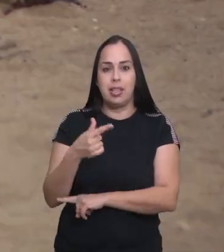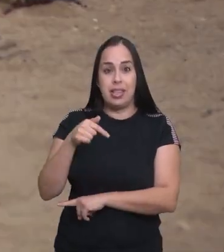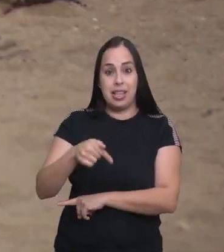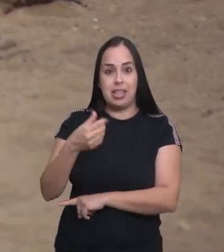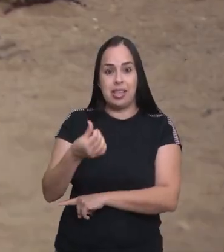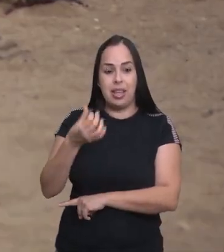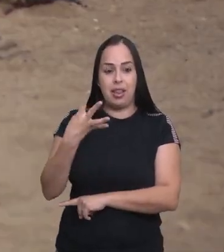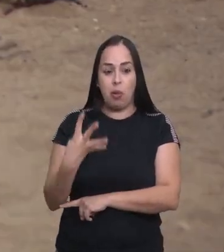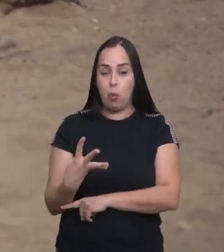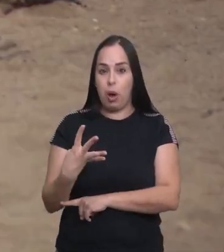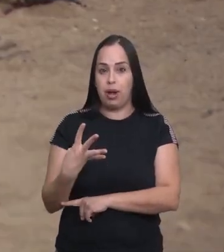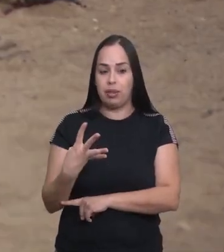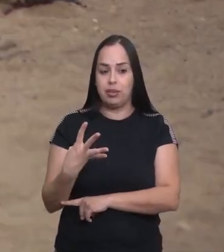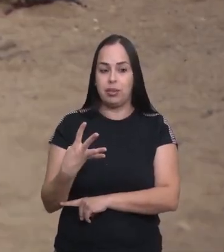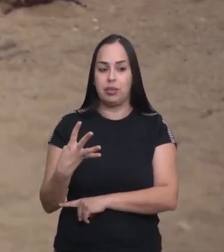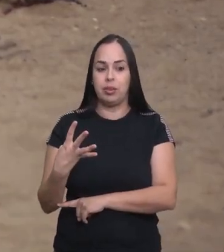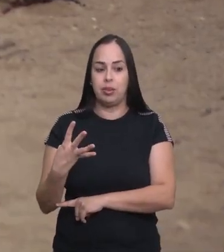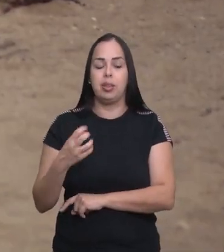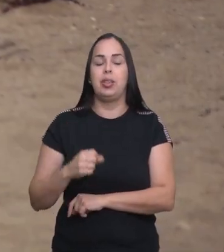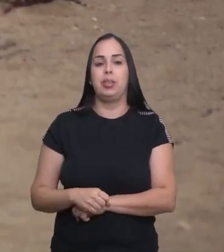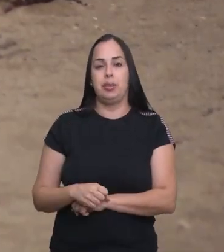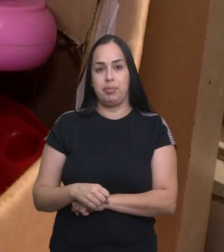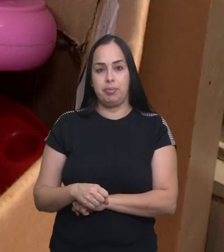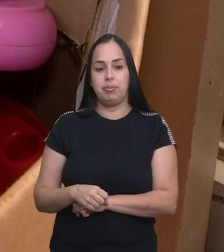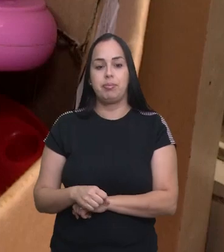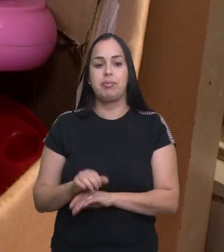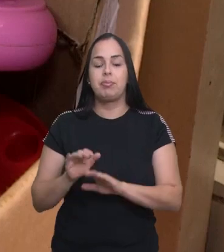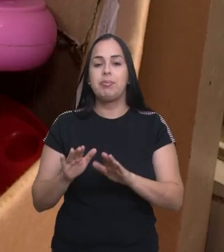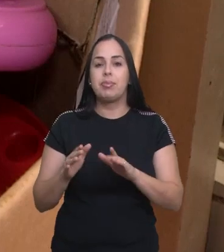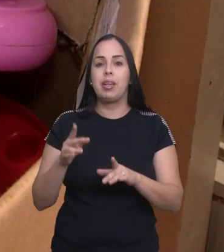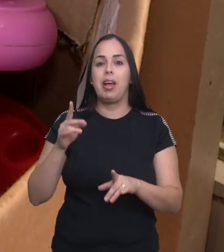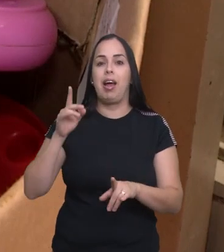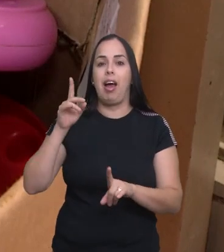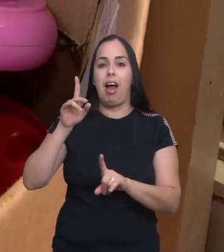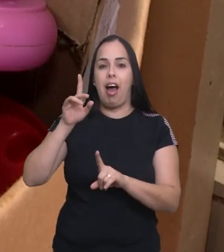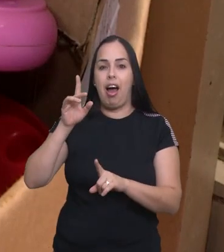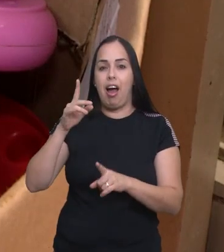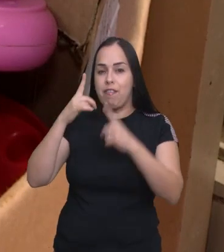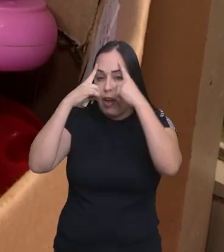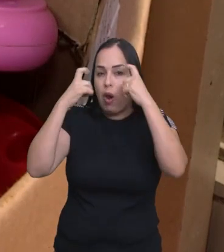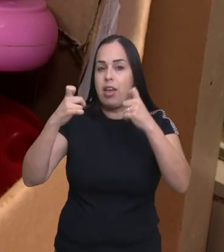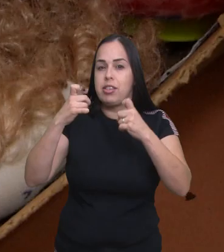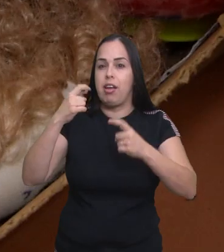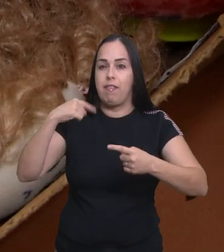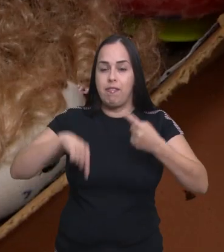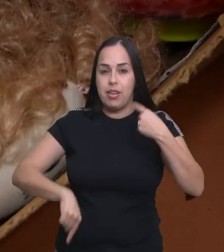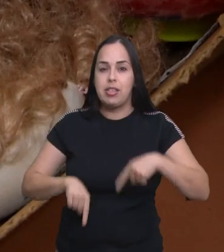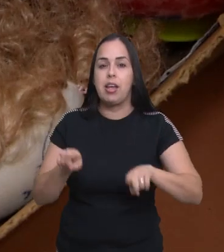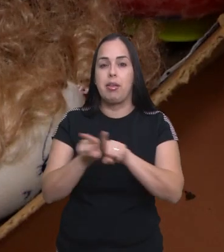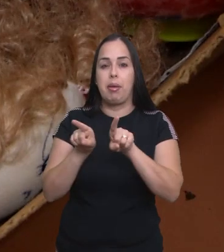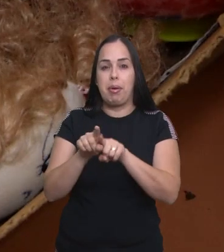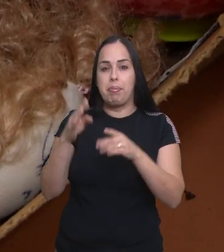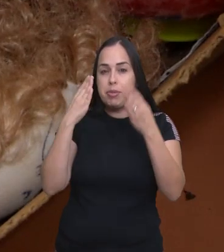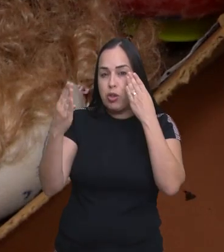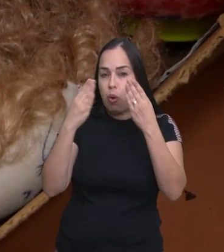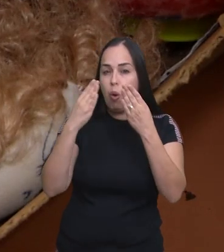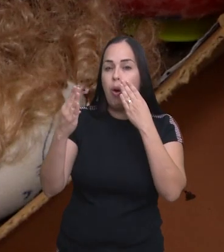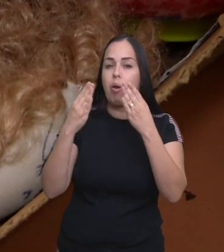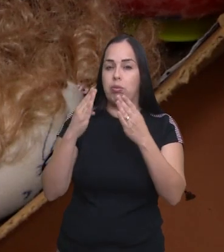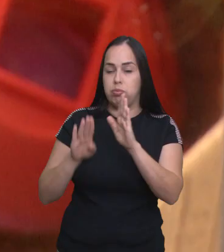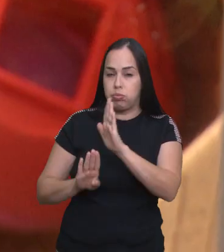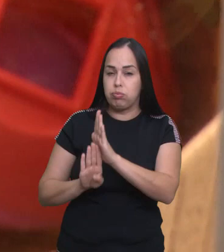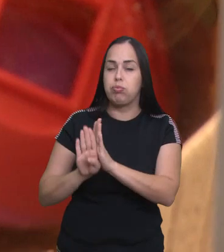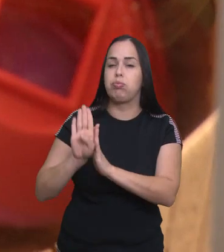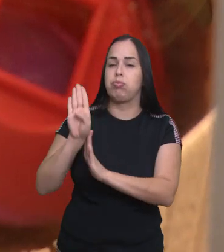e 865 no ano passado. As violências física e psicológica também foram outras ocorrências